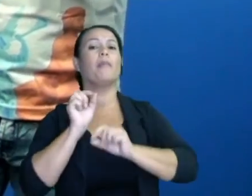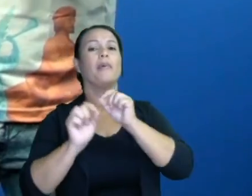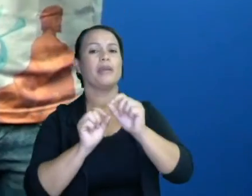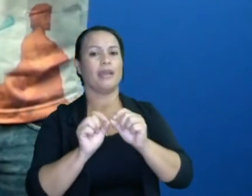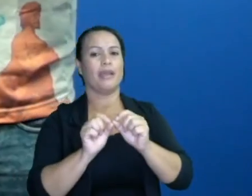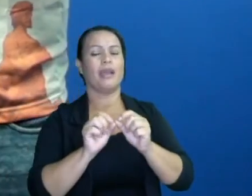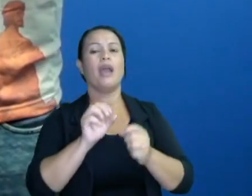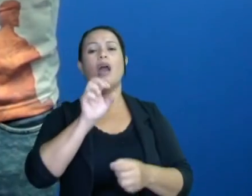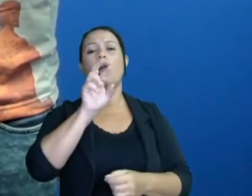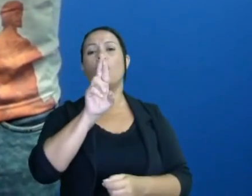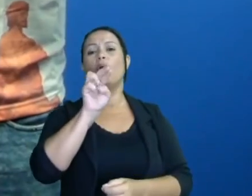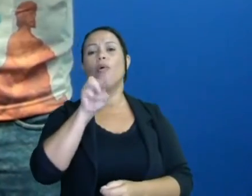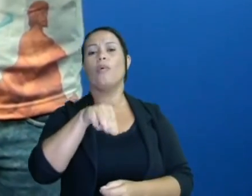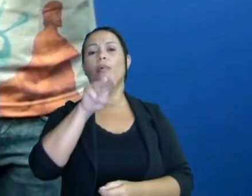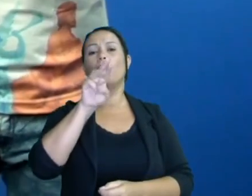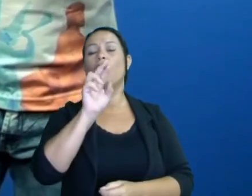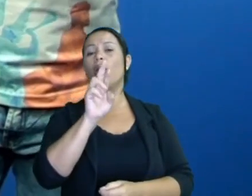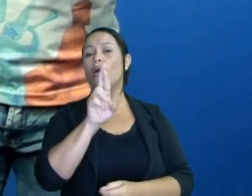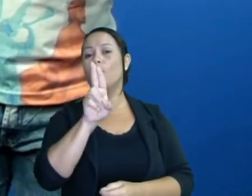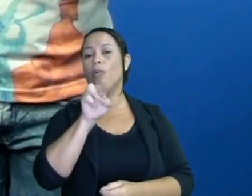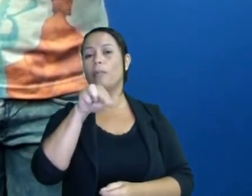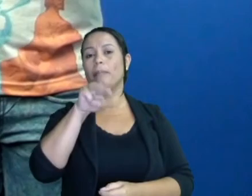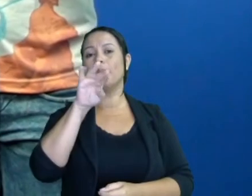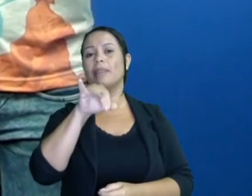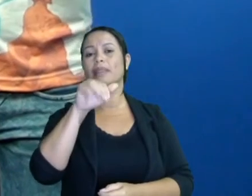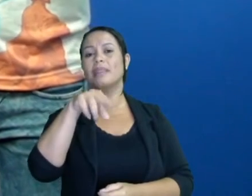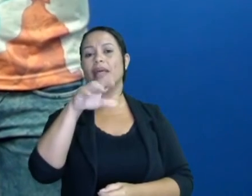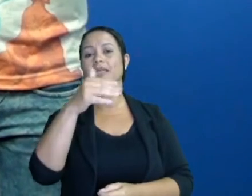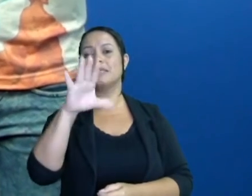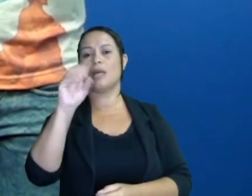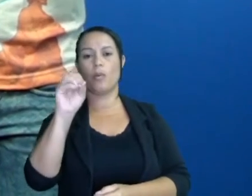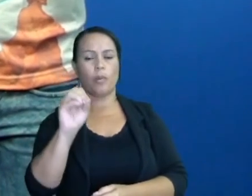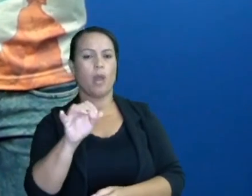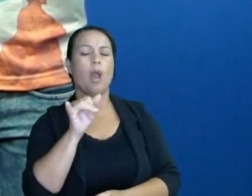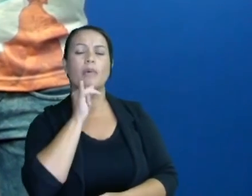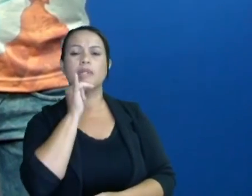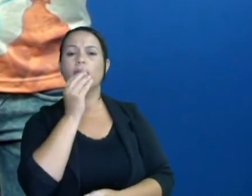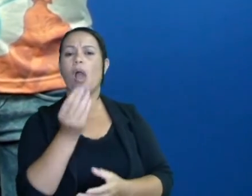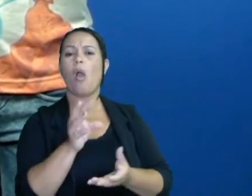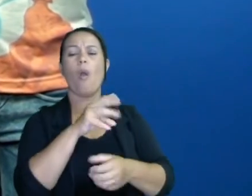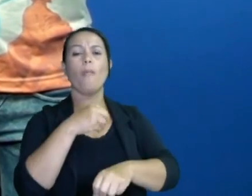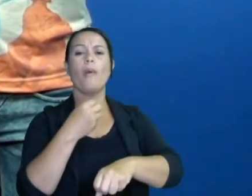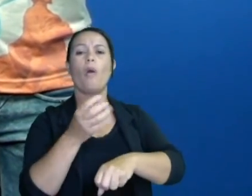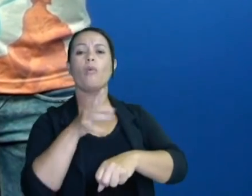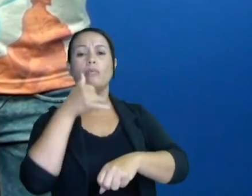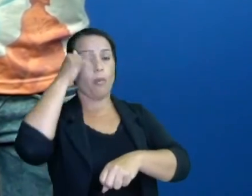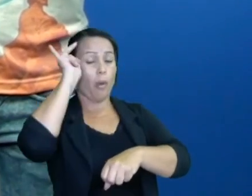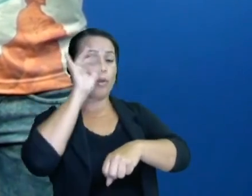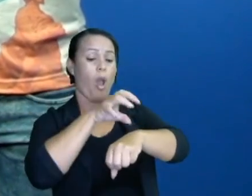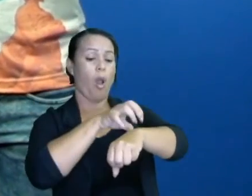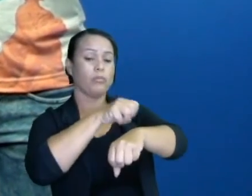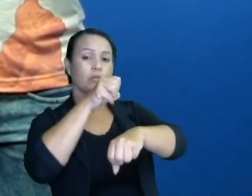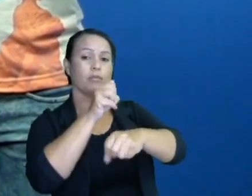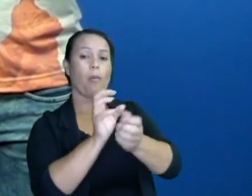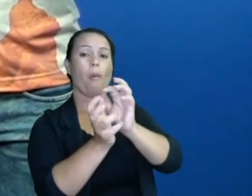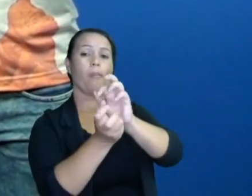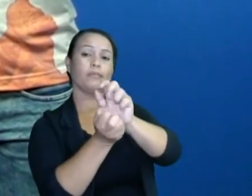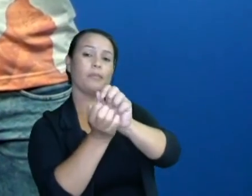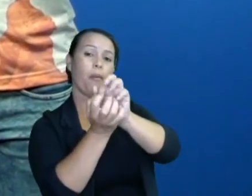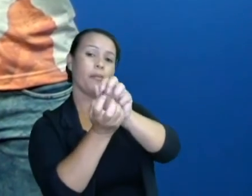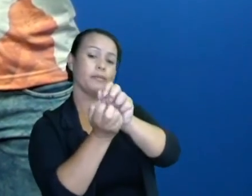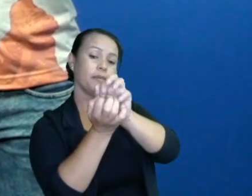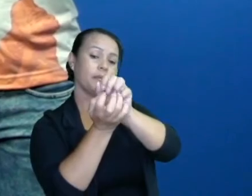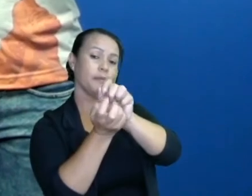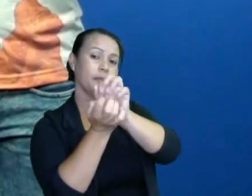chama-se ruminação, em que o animal ele deglute o alimento, mastiga, vai